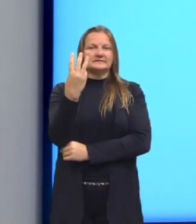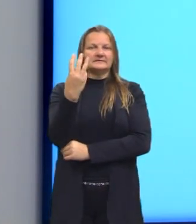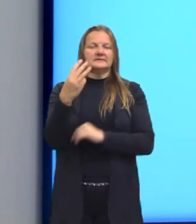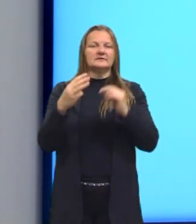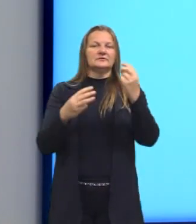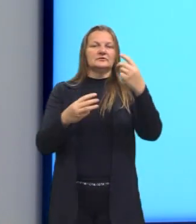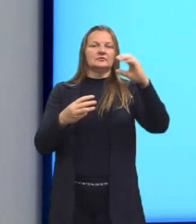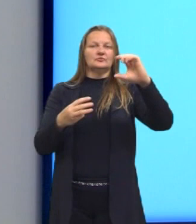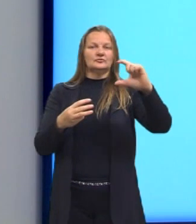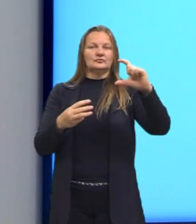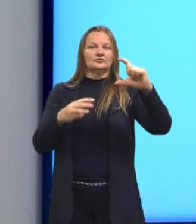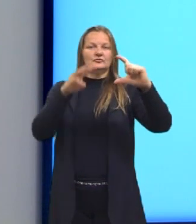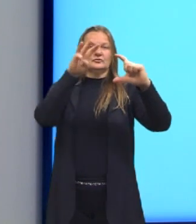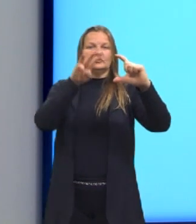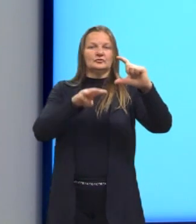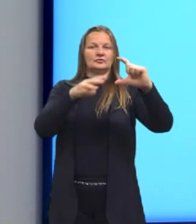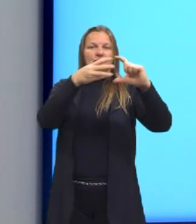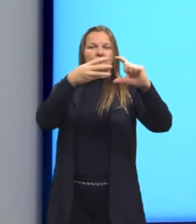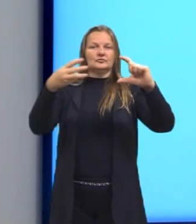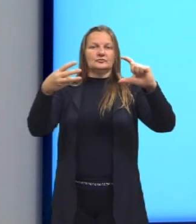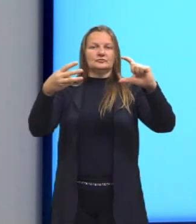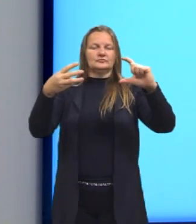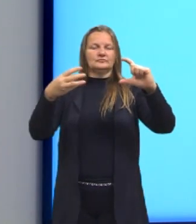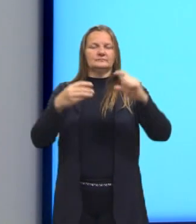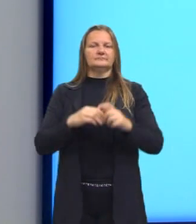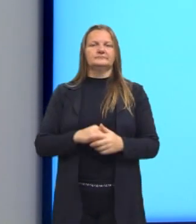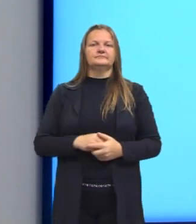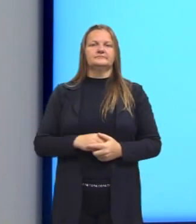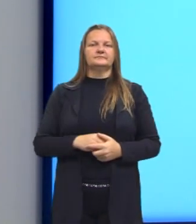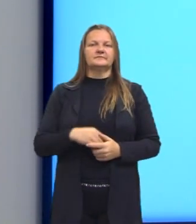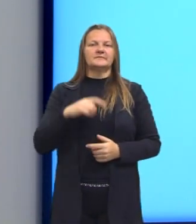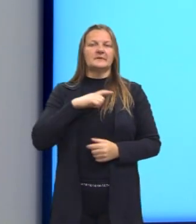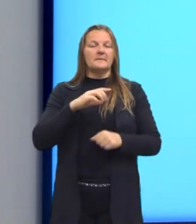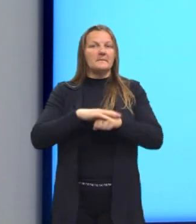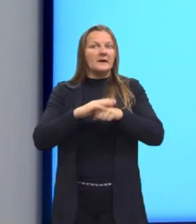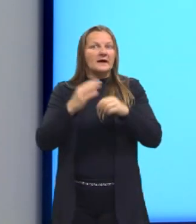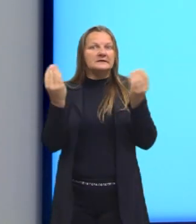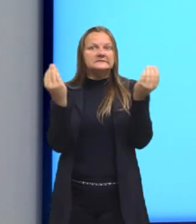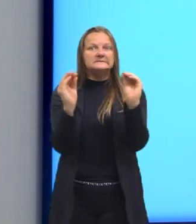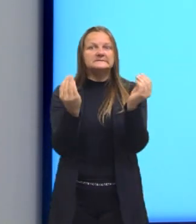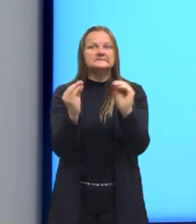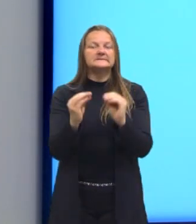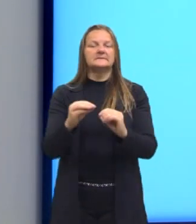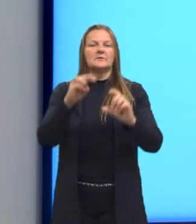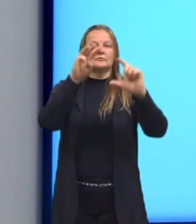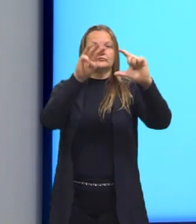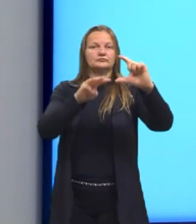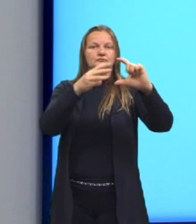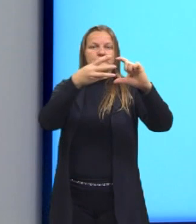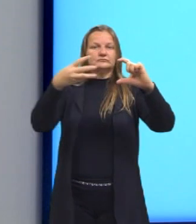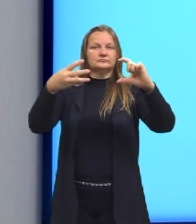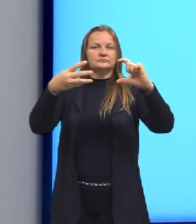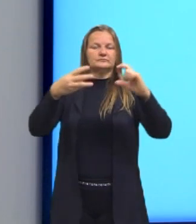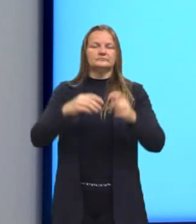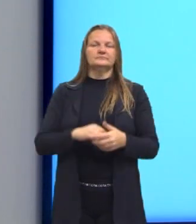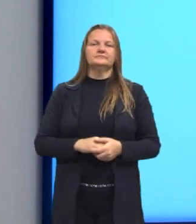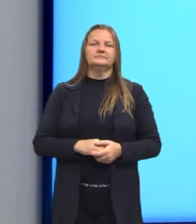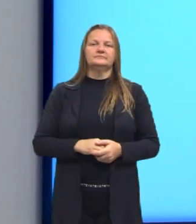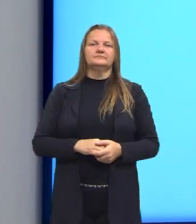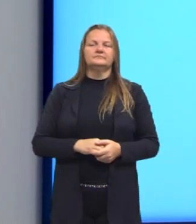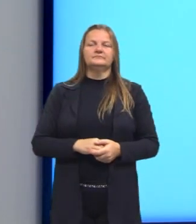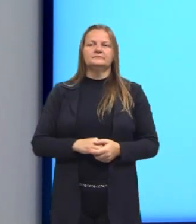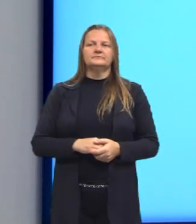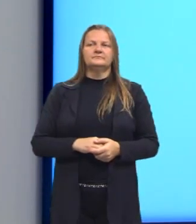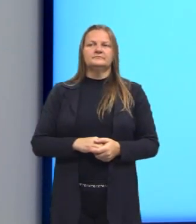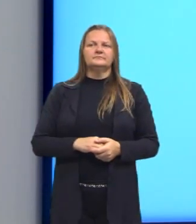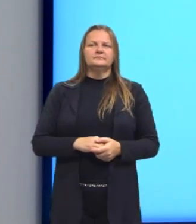quadrada de 3 linhas e 3 colunas. Então, temos mais elementos para trabalhar, né? Então, para matrizes